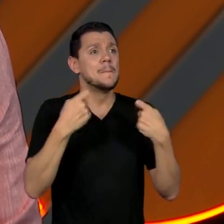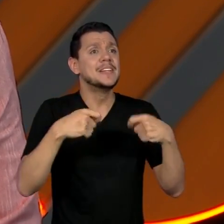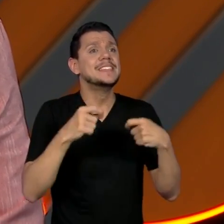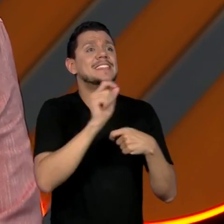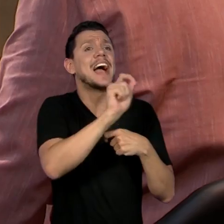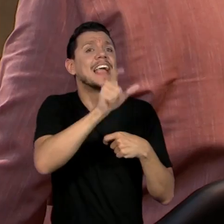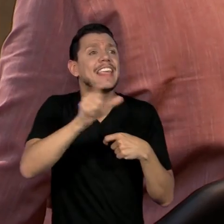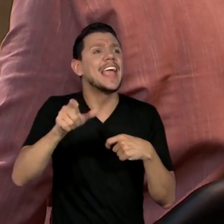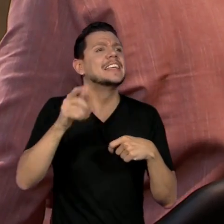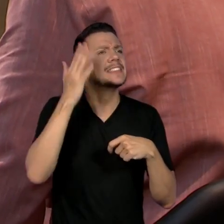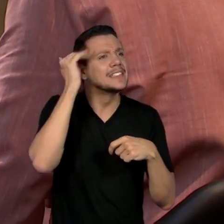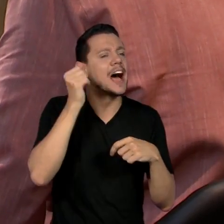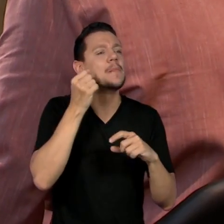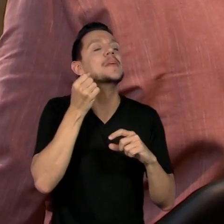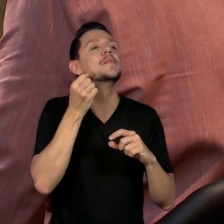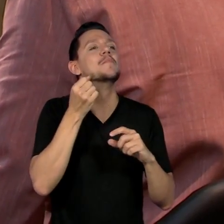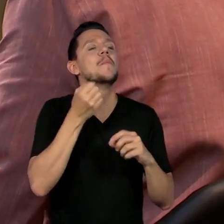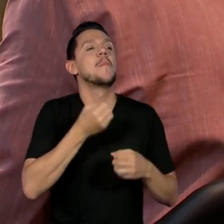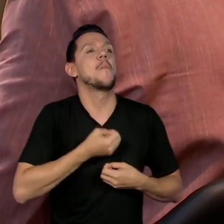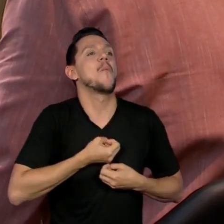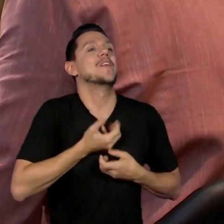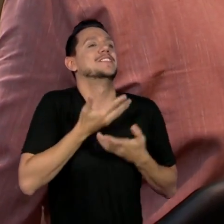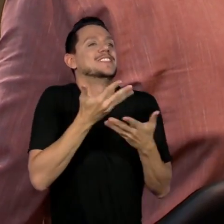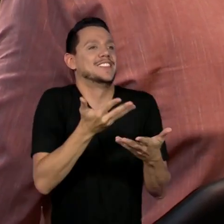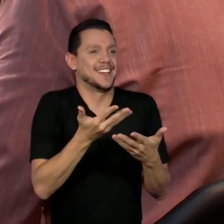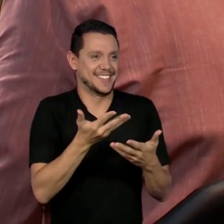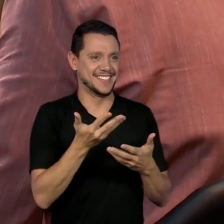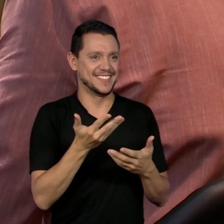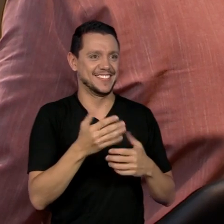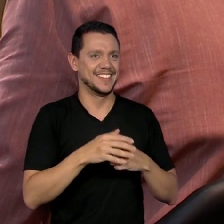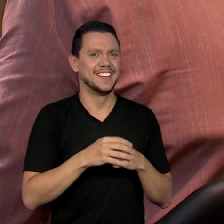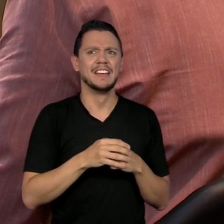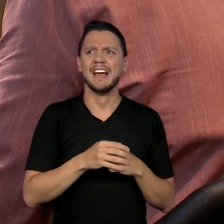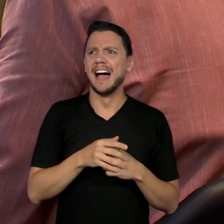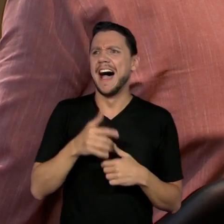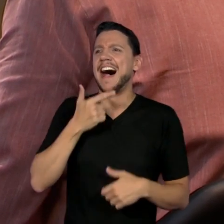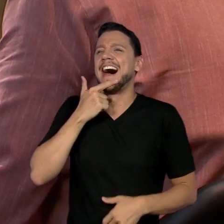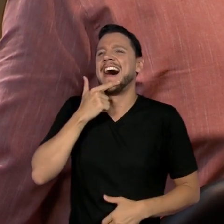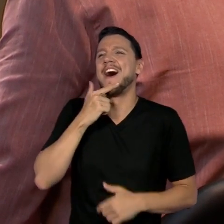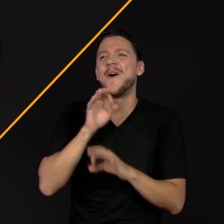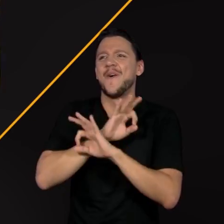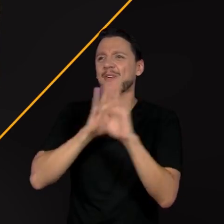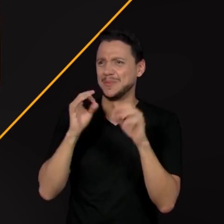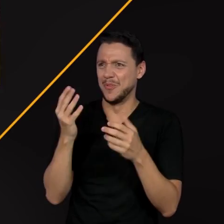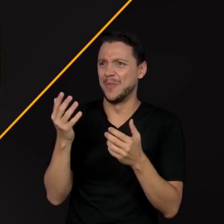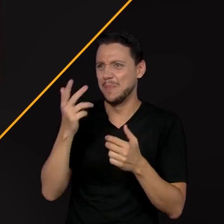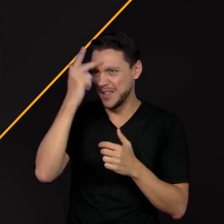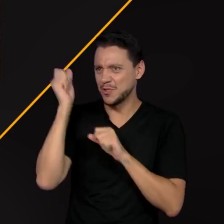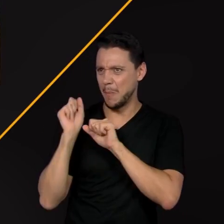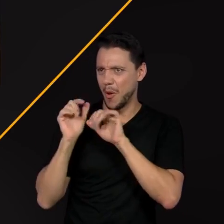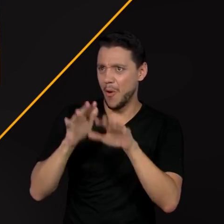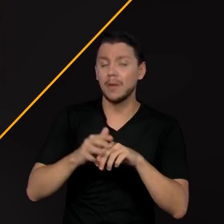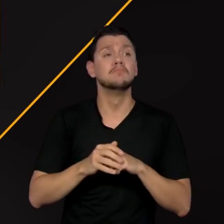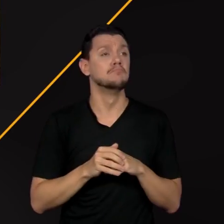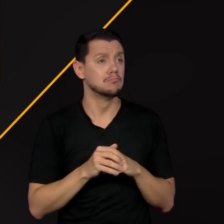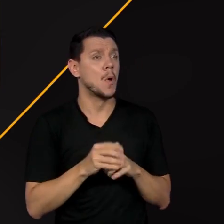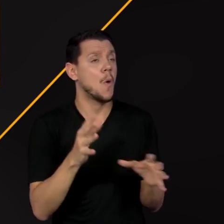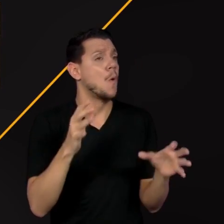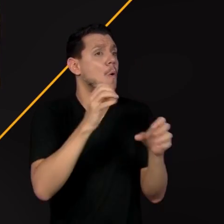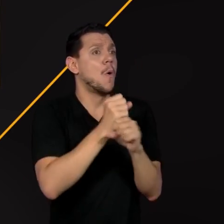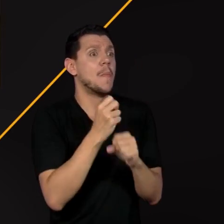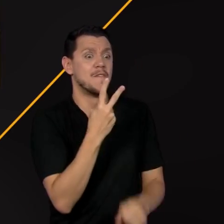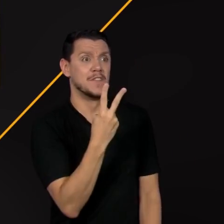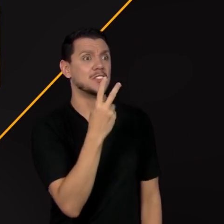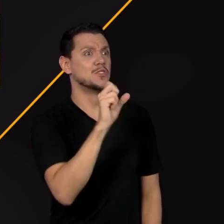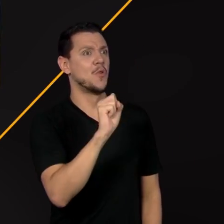poetas. Que ótimo! E apareceram? Apareceram 28 poetas. 28? 28 e qual era poetas. o